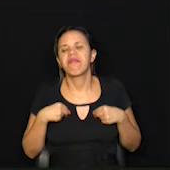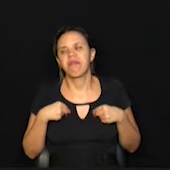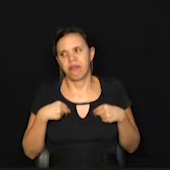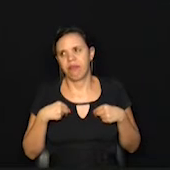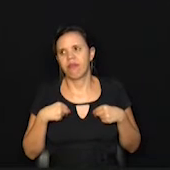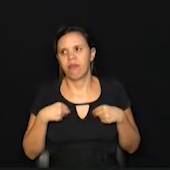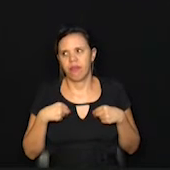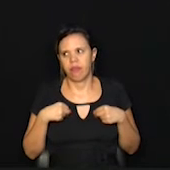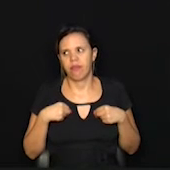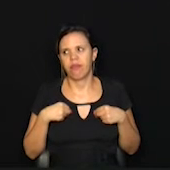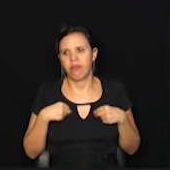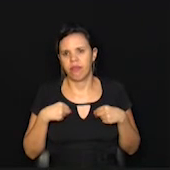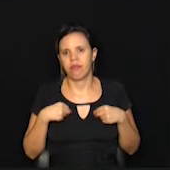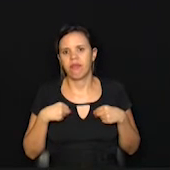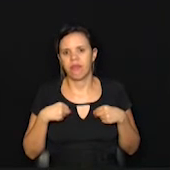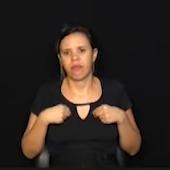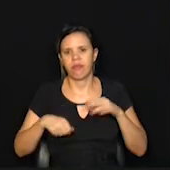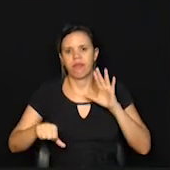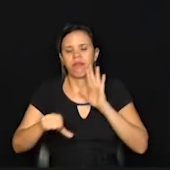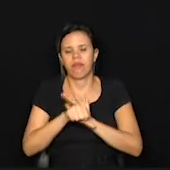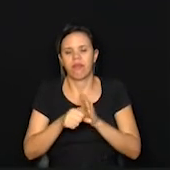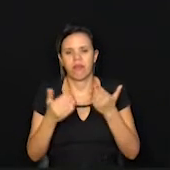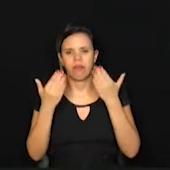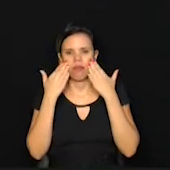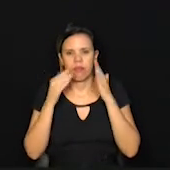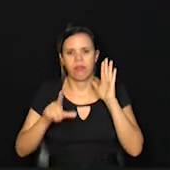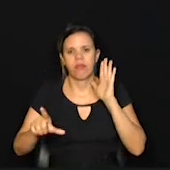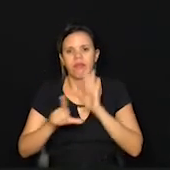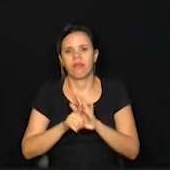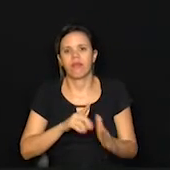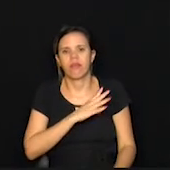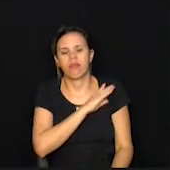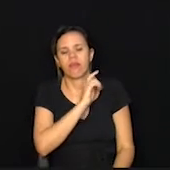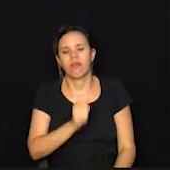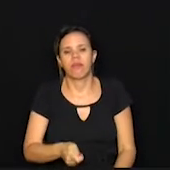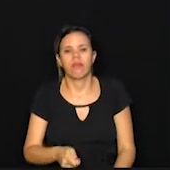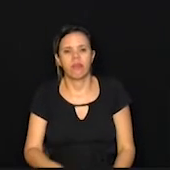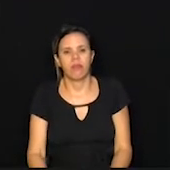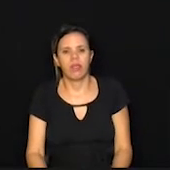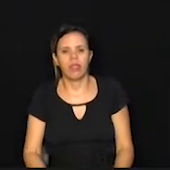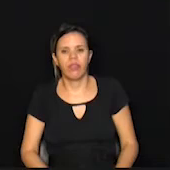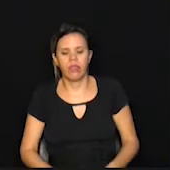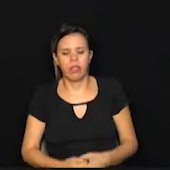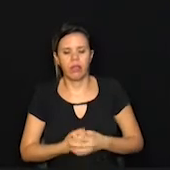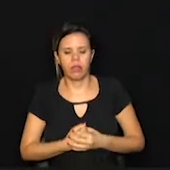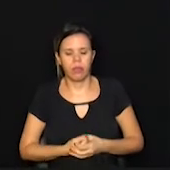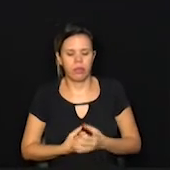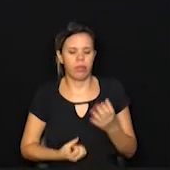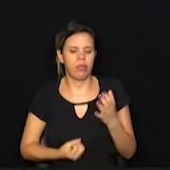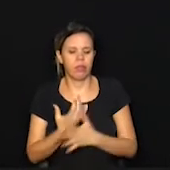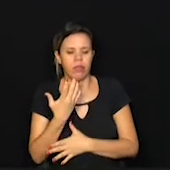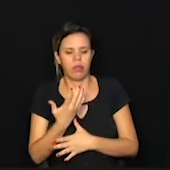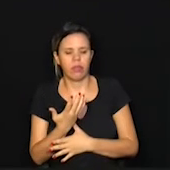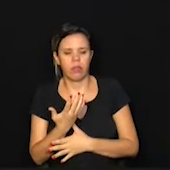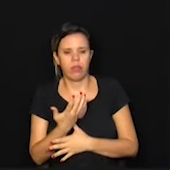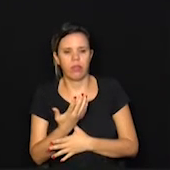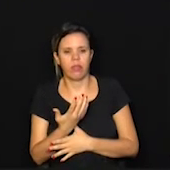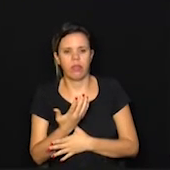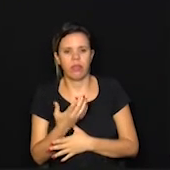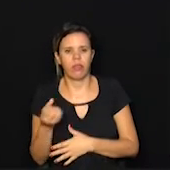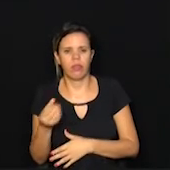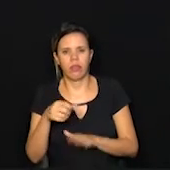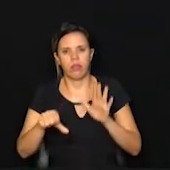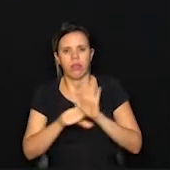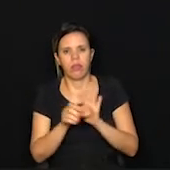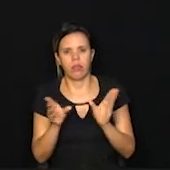mereciam acerto cometeram crimes perante a própria lei da ditadura e enquanto isso não acontecer vai vão cometer